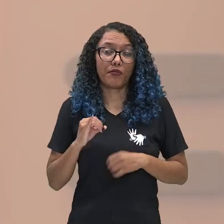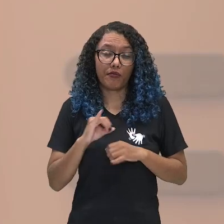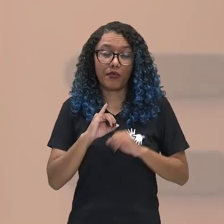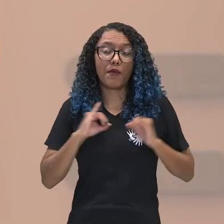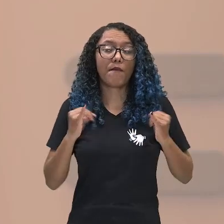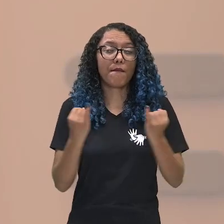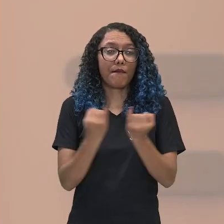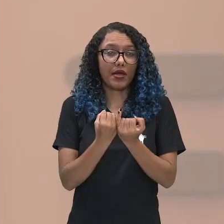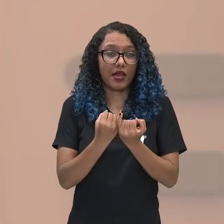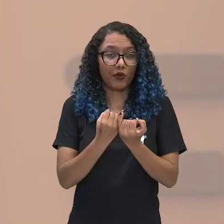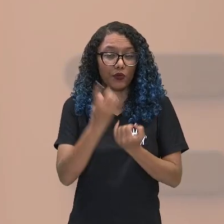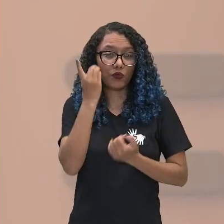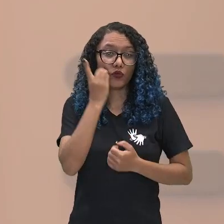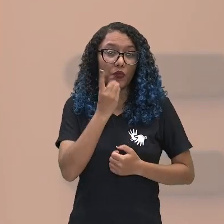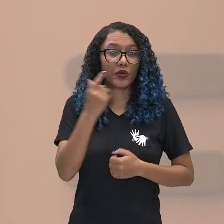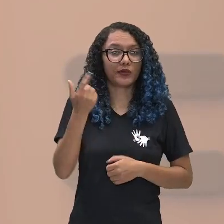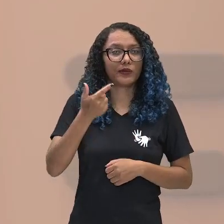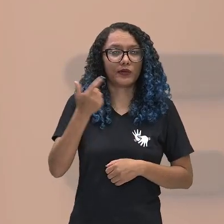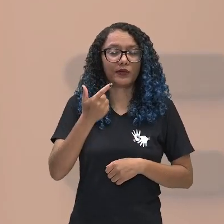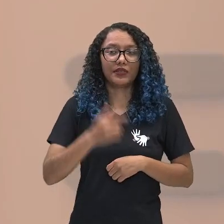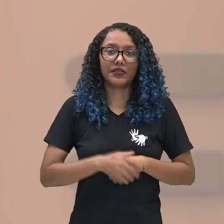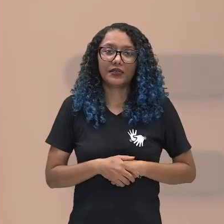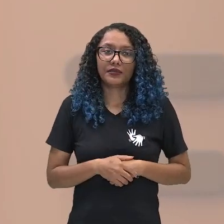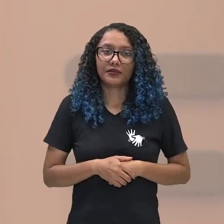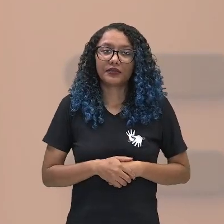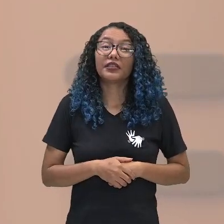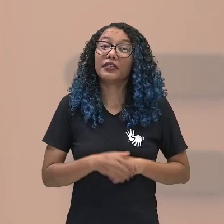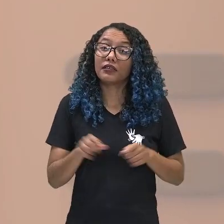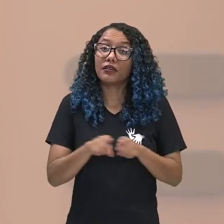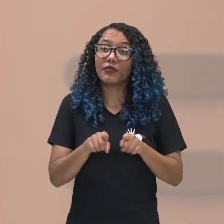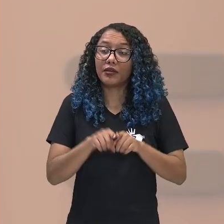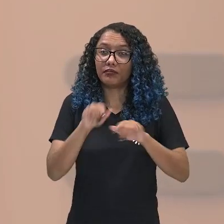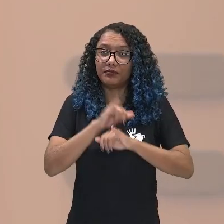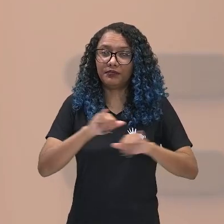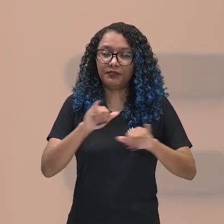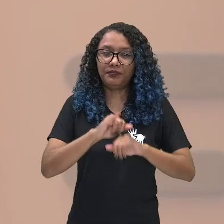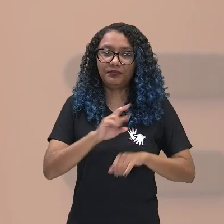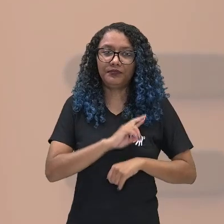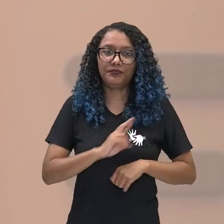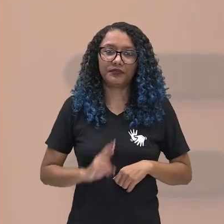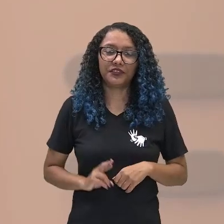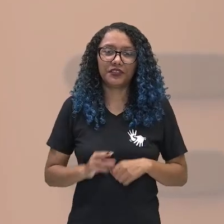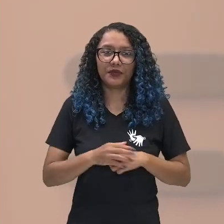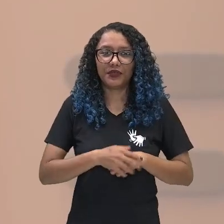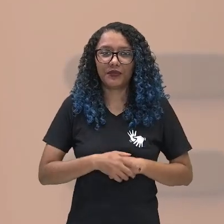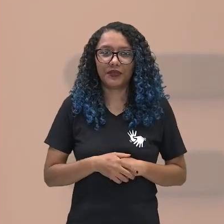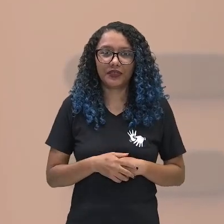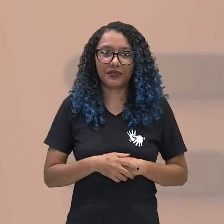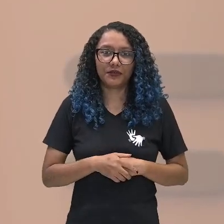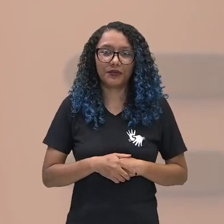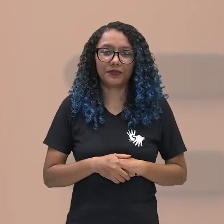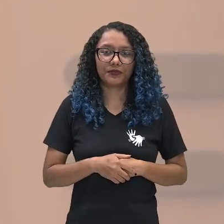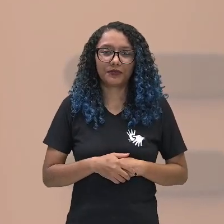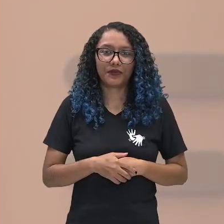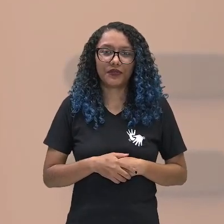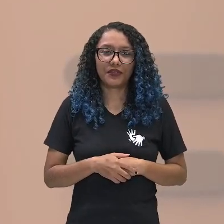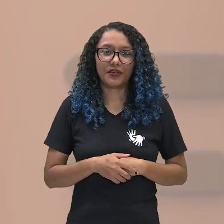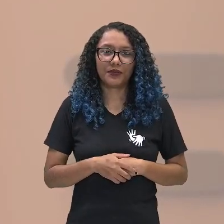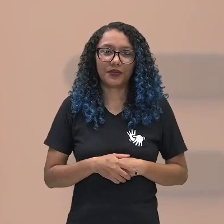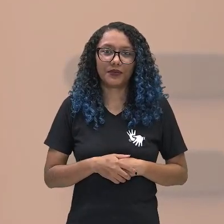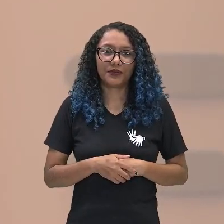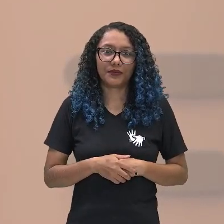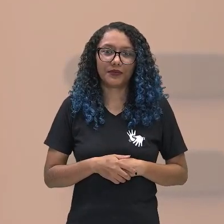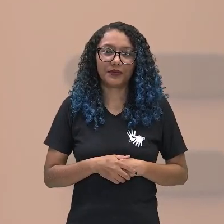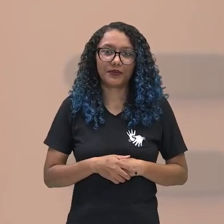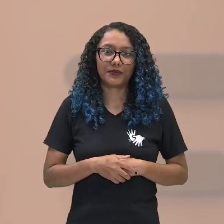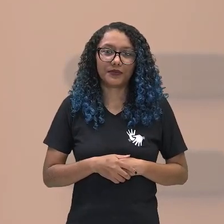II, e vamos então fazer a proclamação da nossa república, tá? Então, acompanhe comigo,